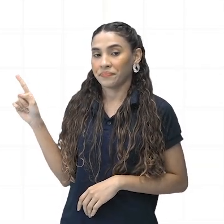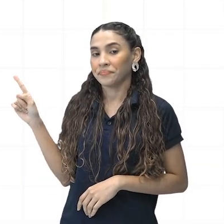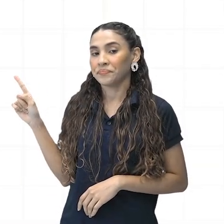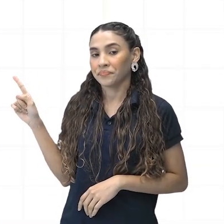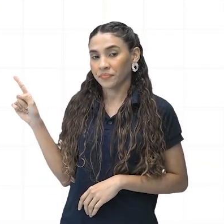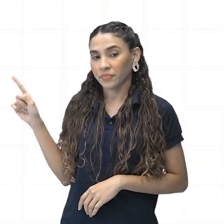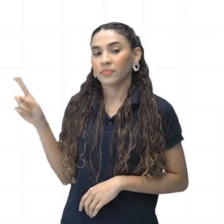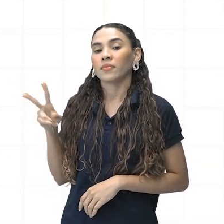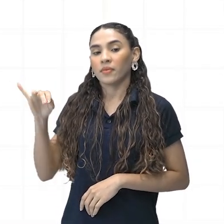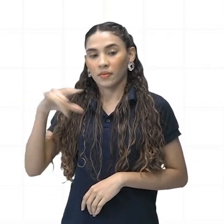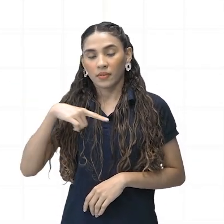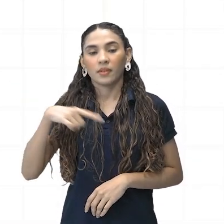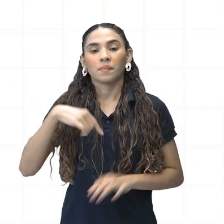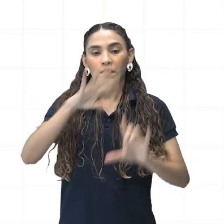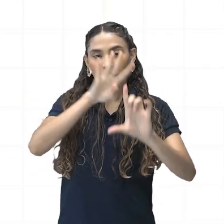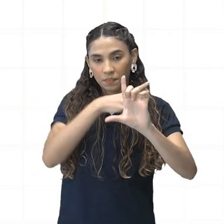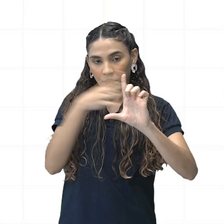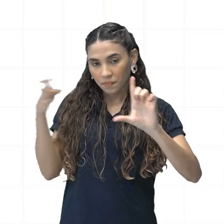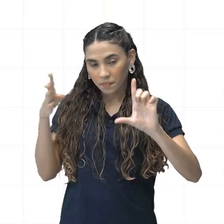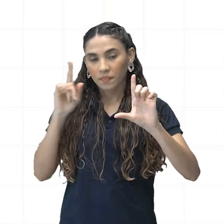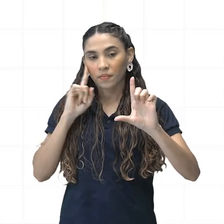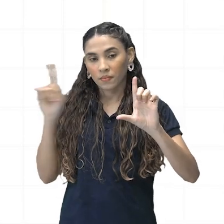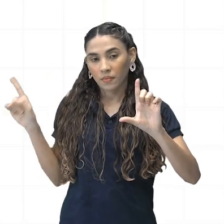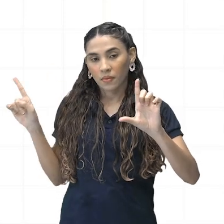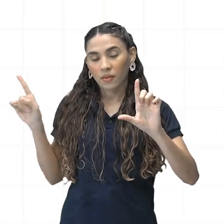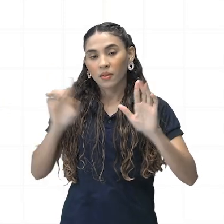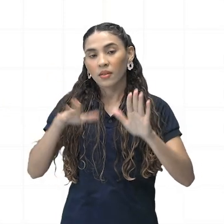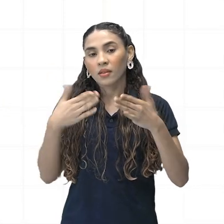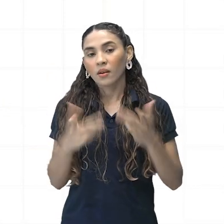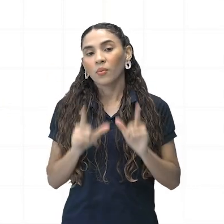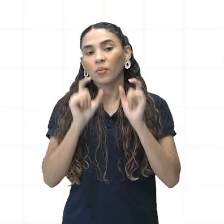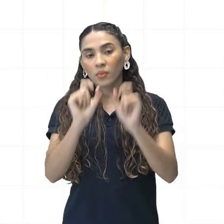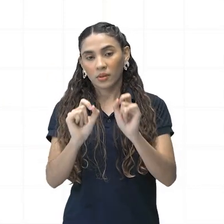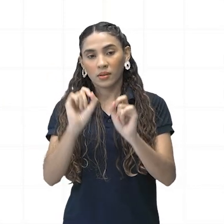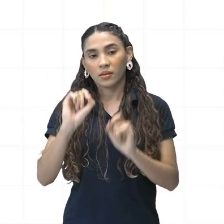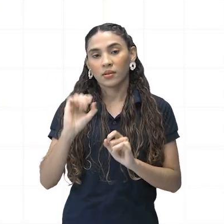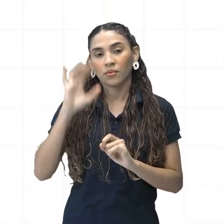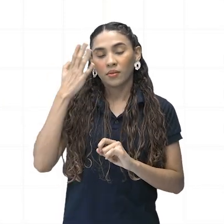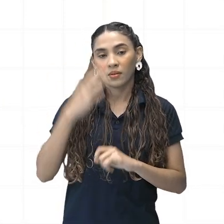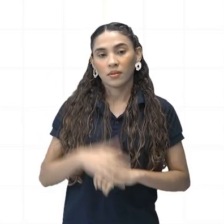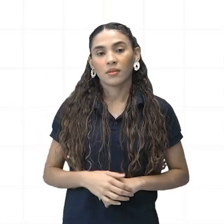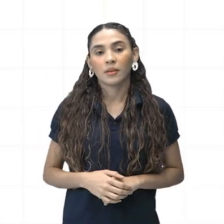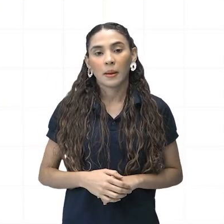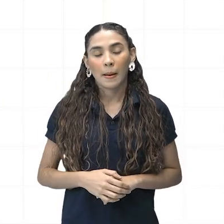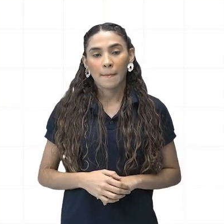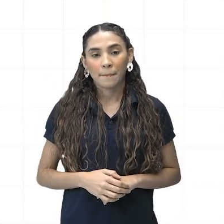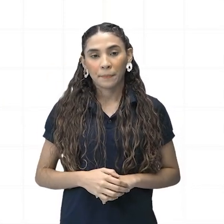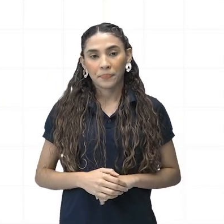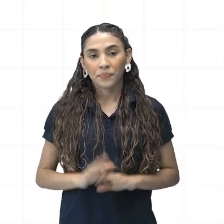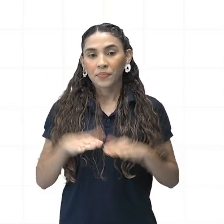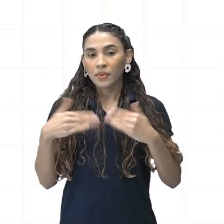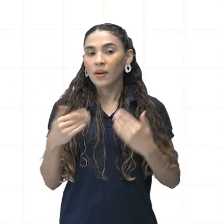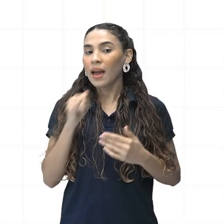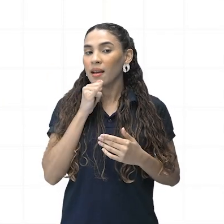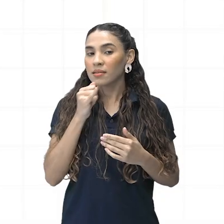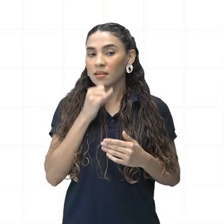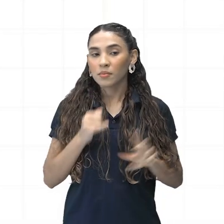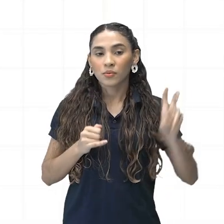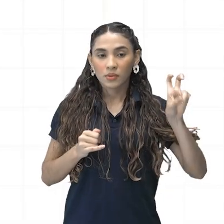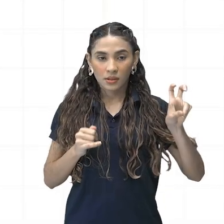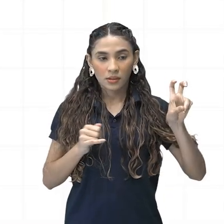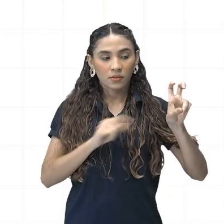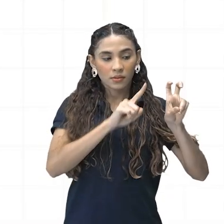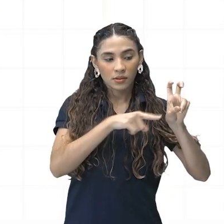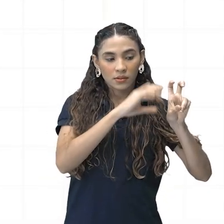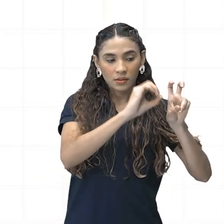vamos ter a nossa tabela, né? Então, o que acontece? Nesse intervalo de